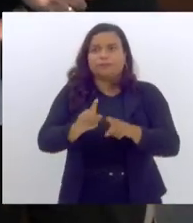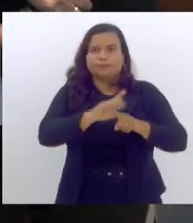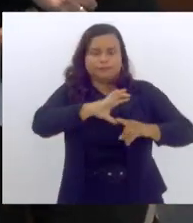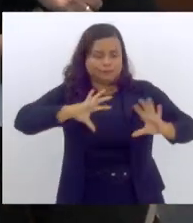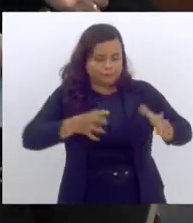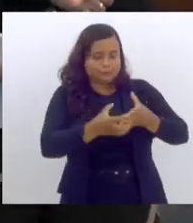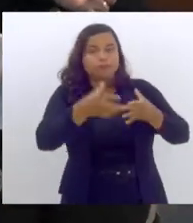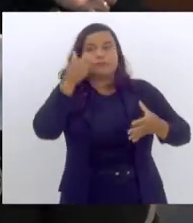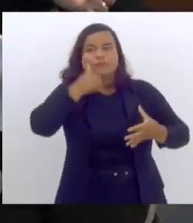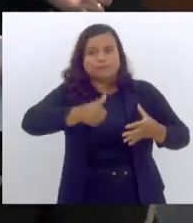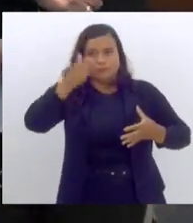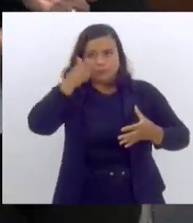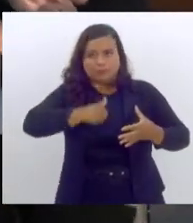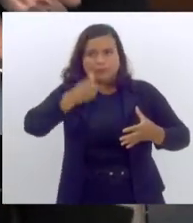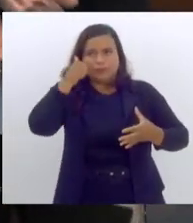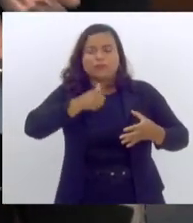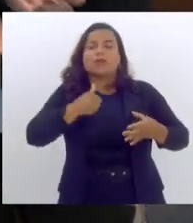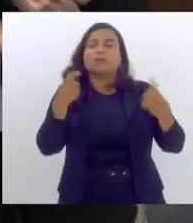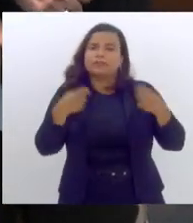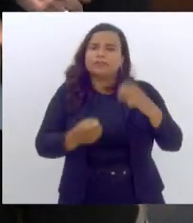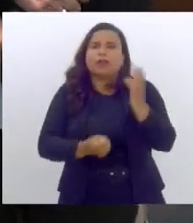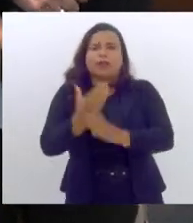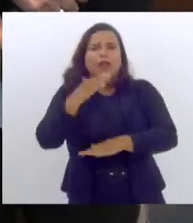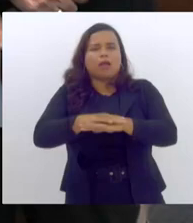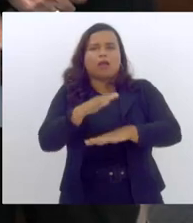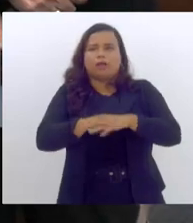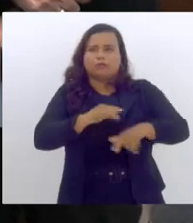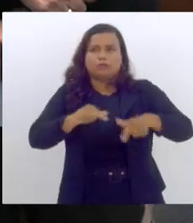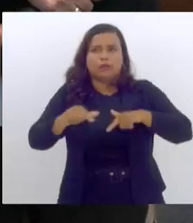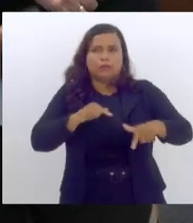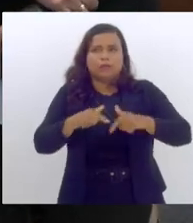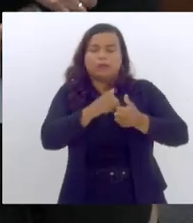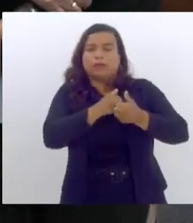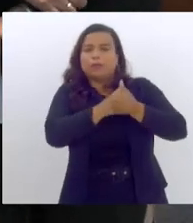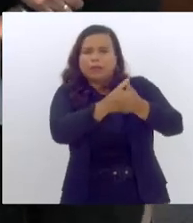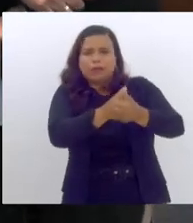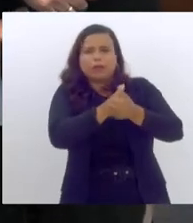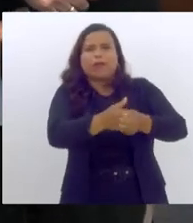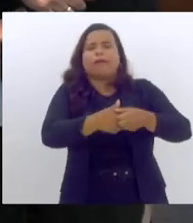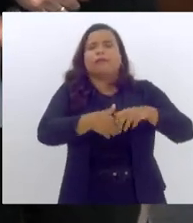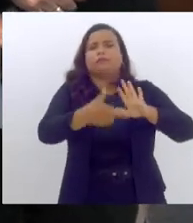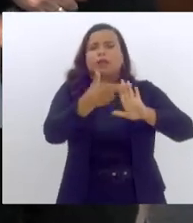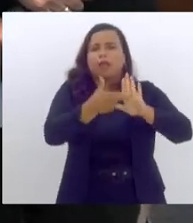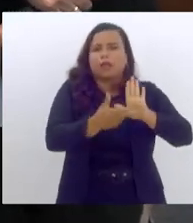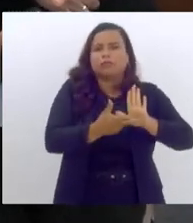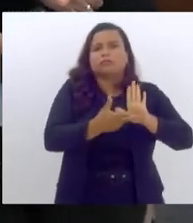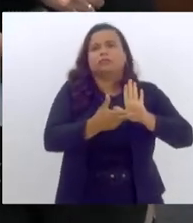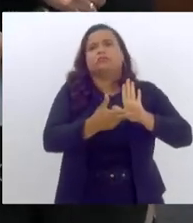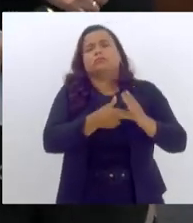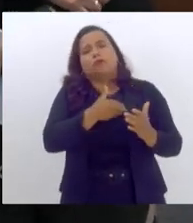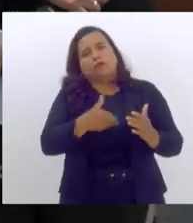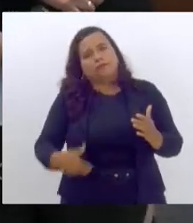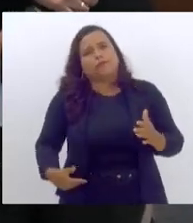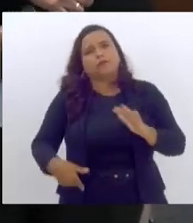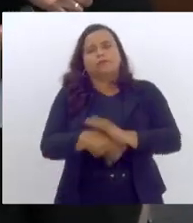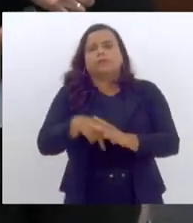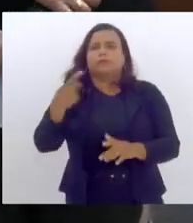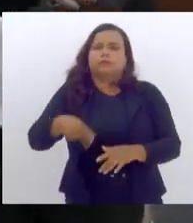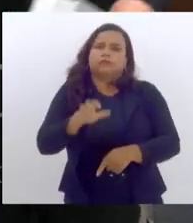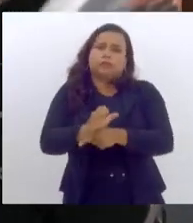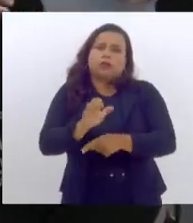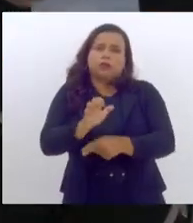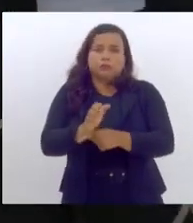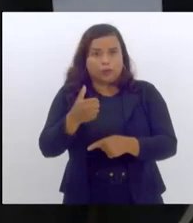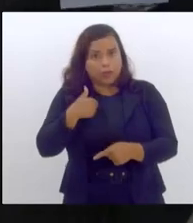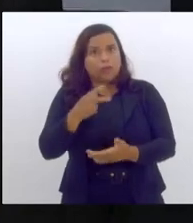aqui, fazer um trabalho para que a gente acompanhe essa regulamentação no governo estadual. Eu mesma